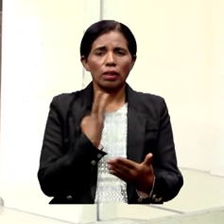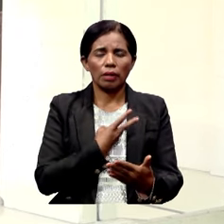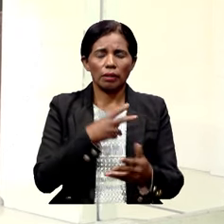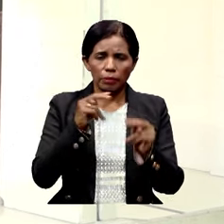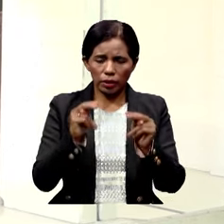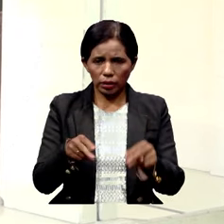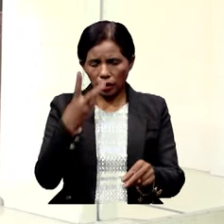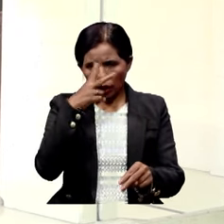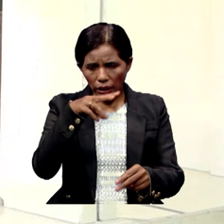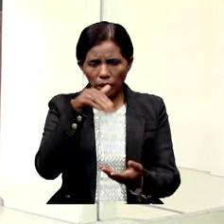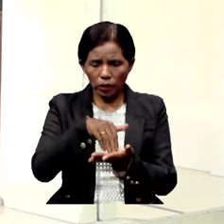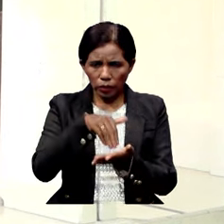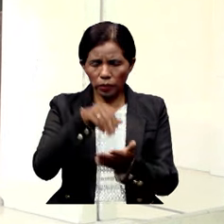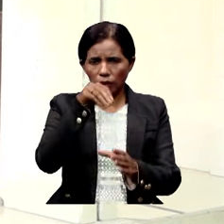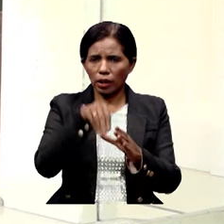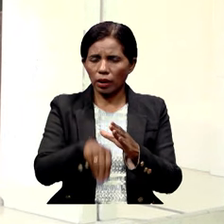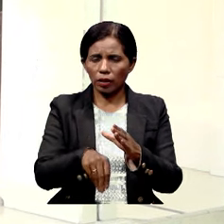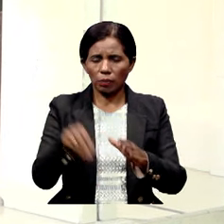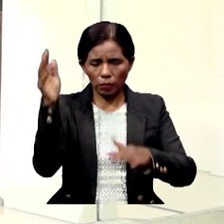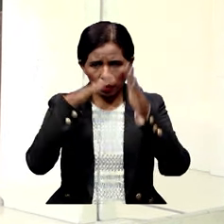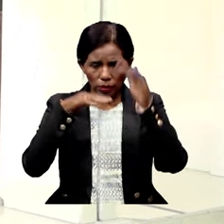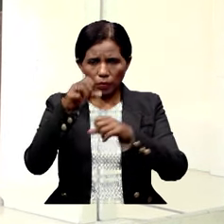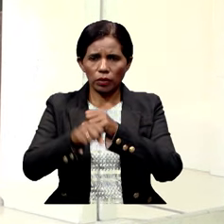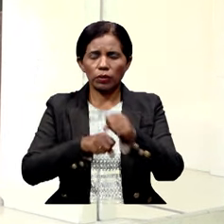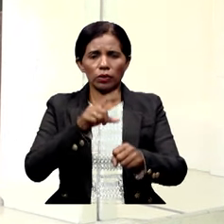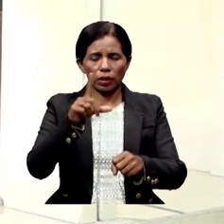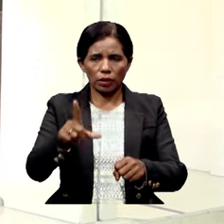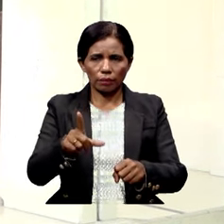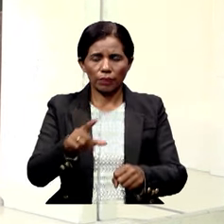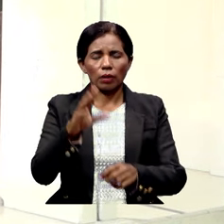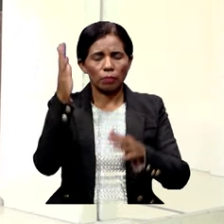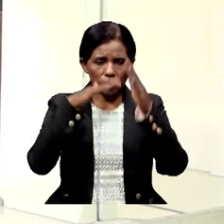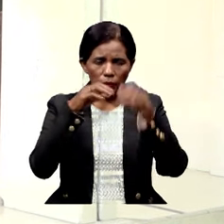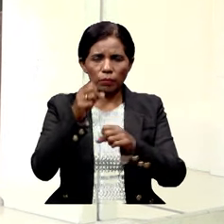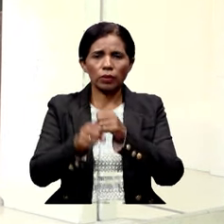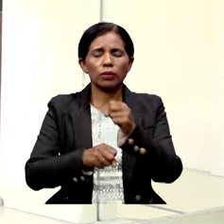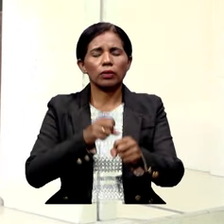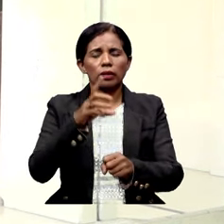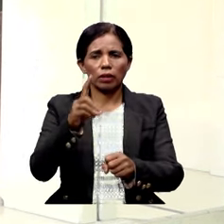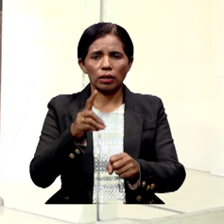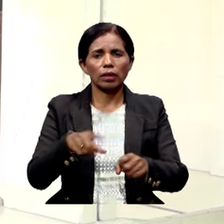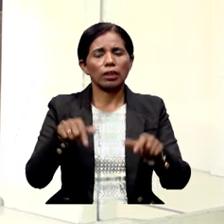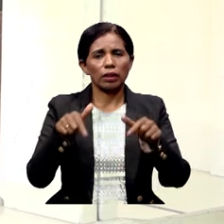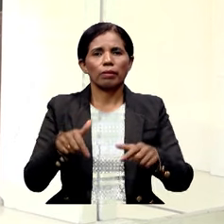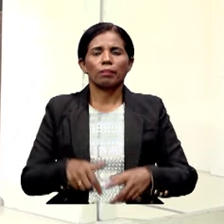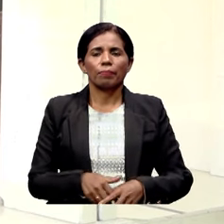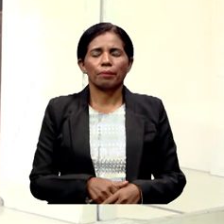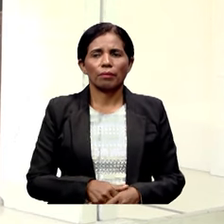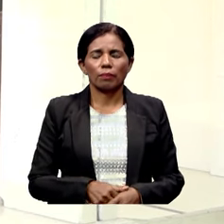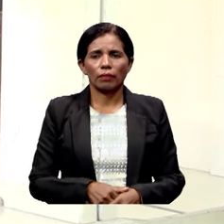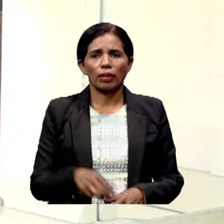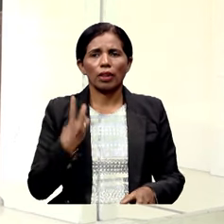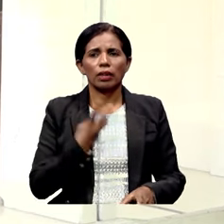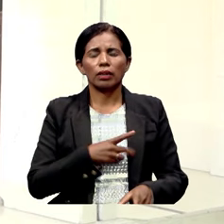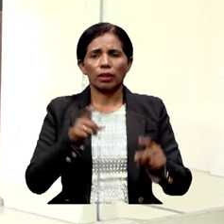klean sobre problema social o problema sociedade ihane ne precisa ita tenga